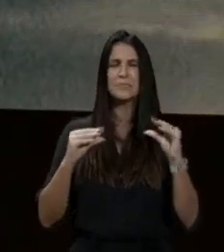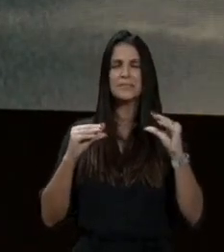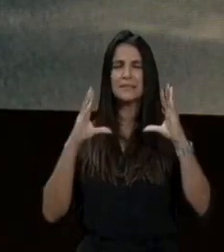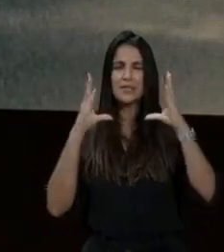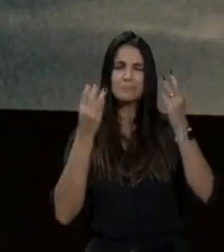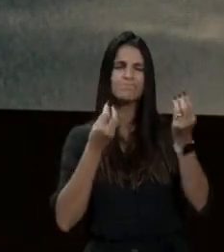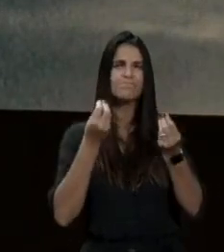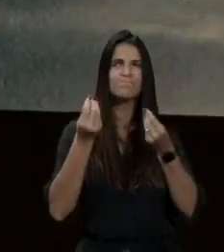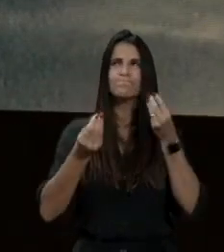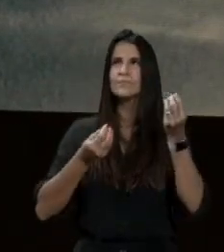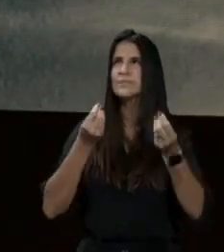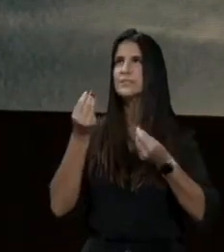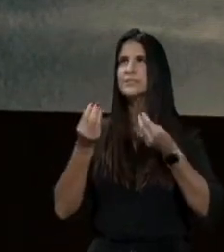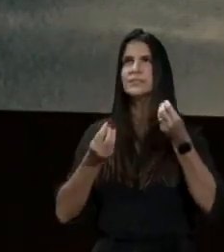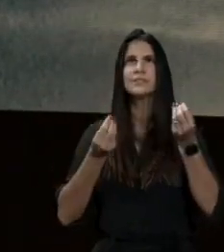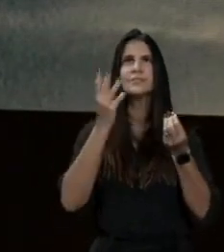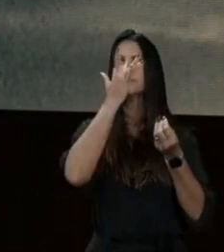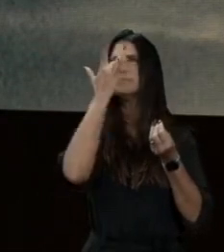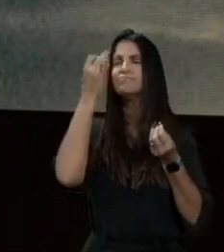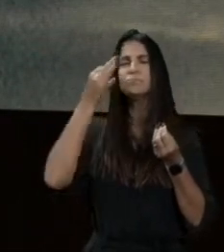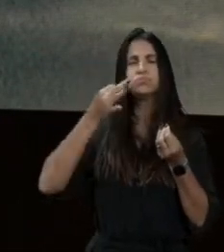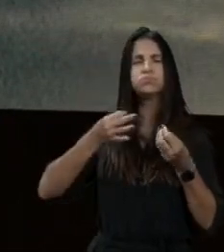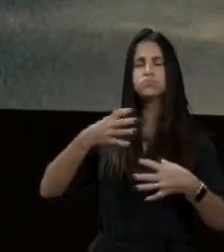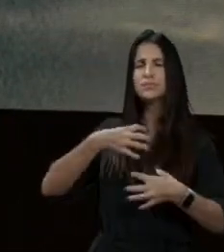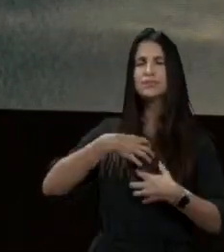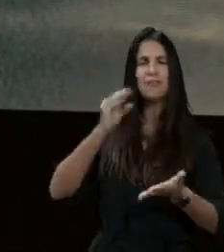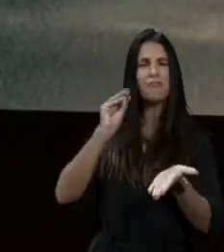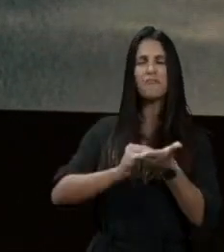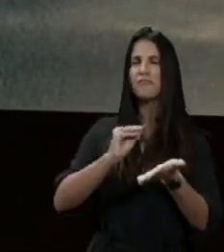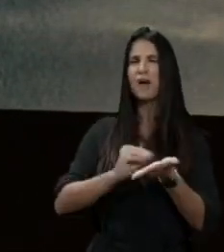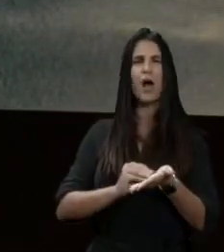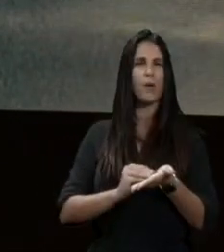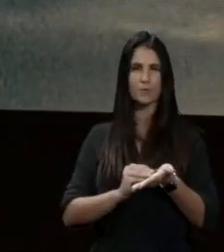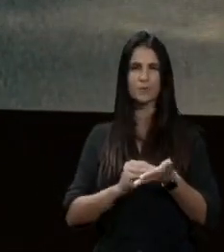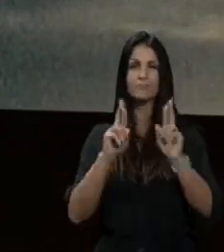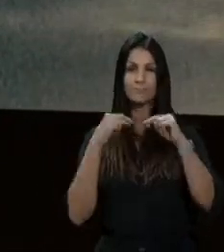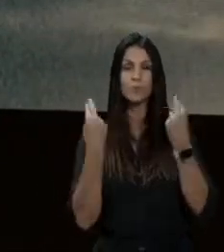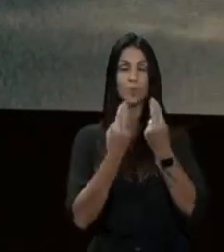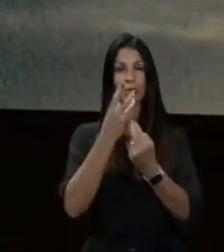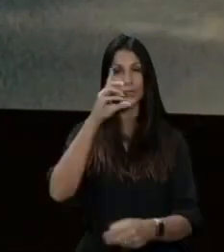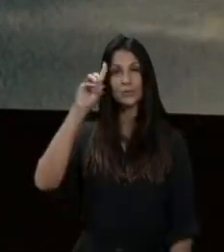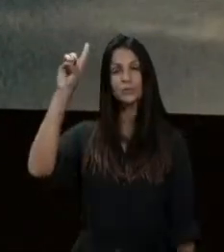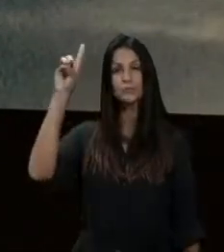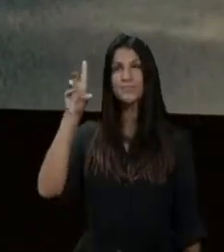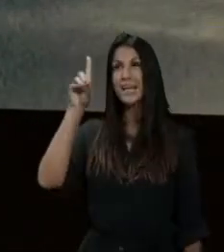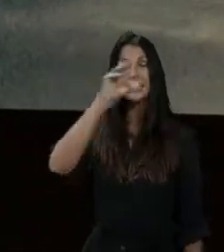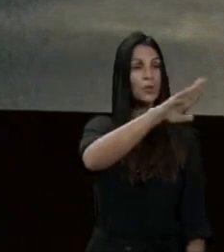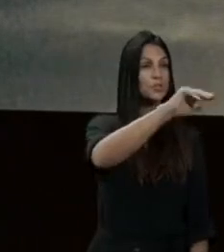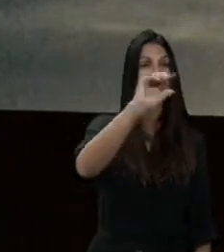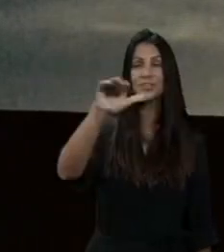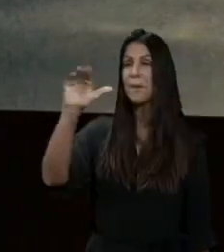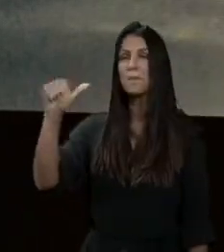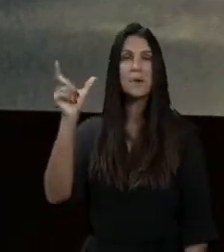para ser gente é para ser cidadão e para ser agente do Reino de Deus Deus está chamando cada um de